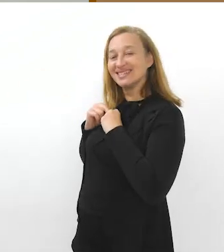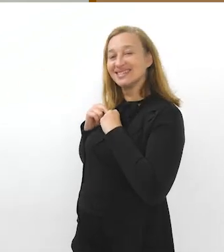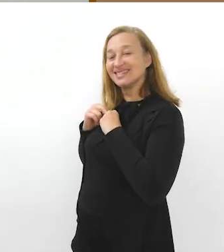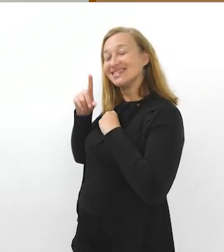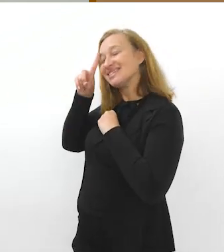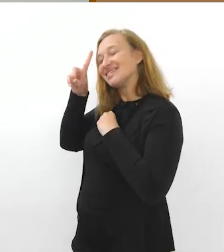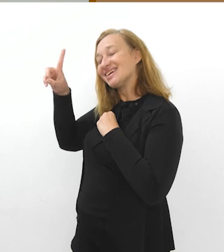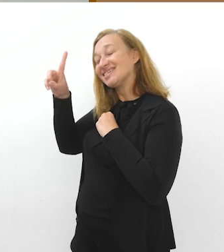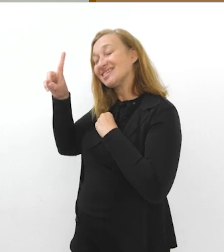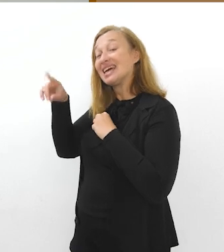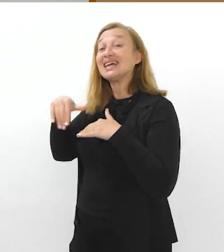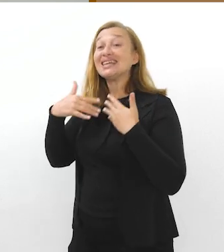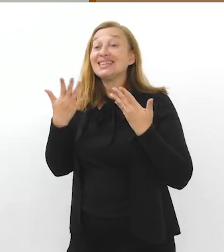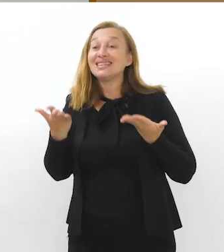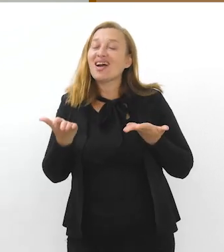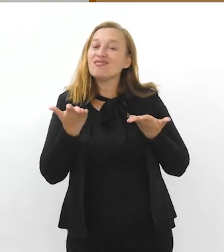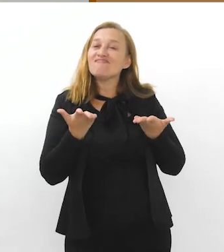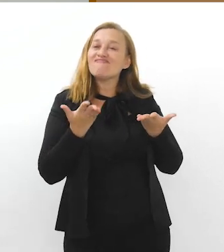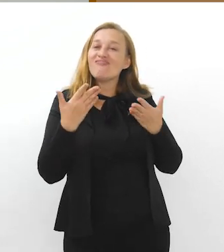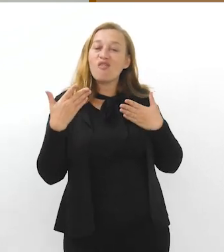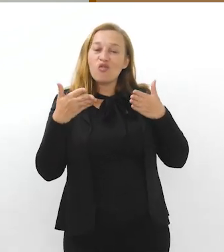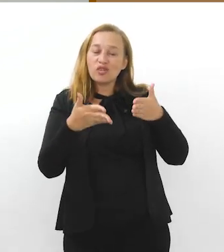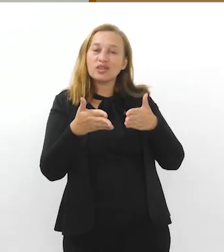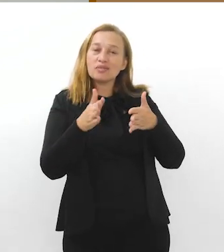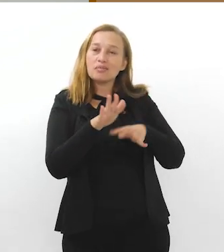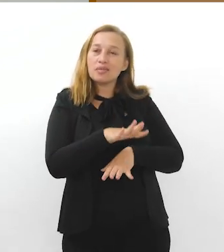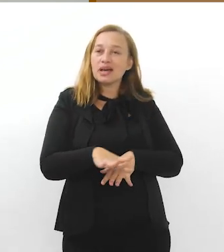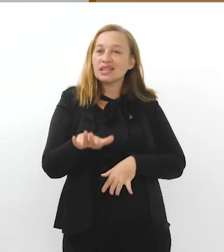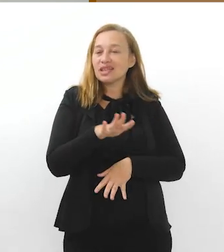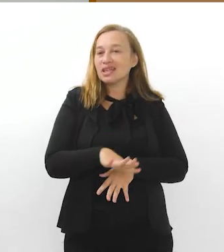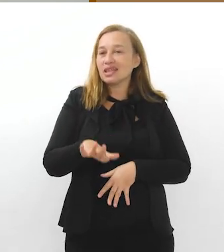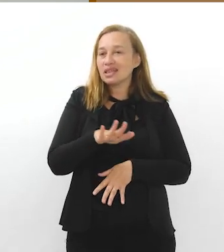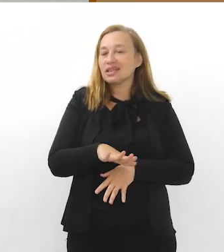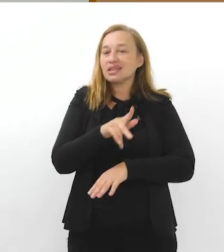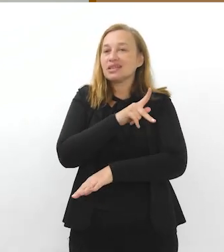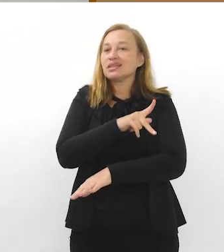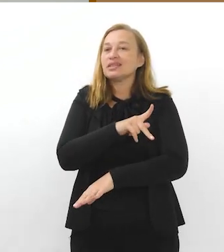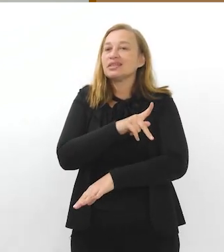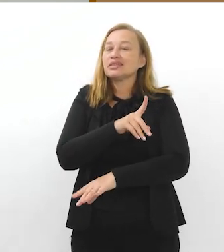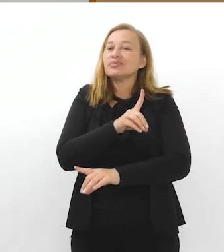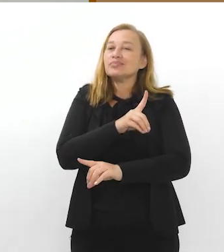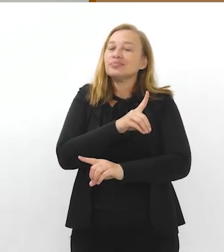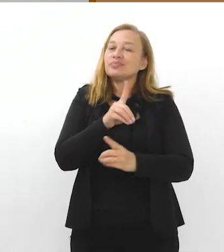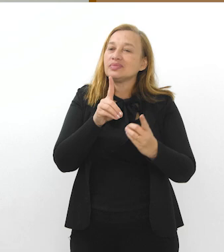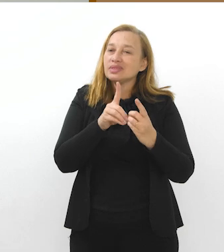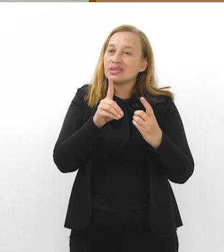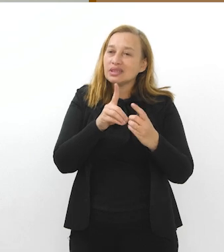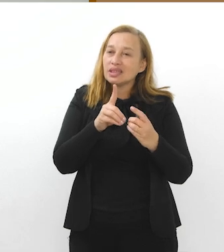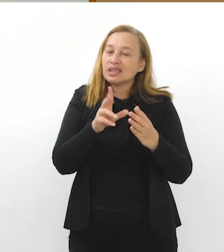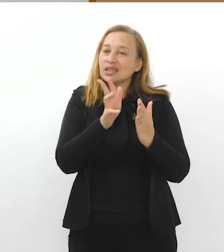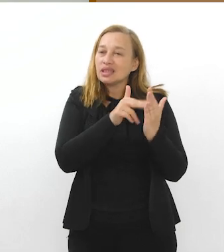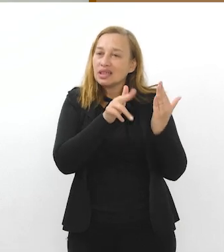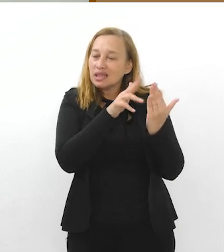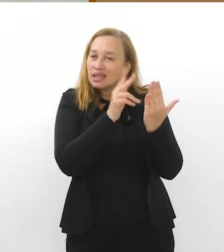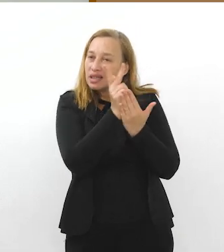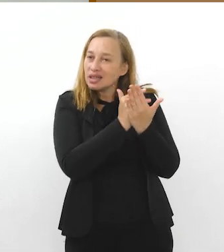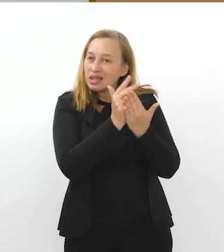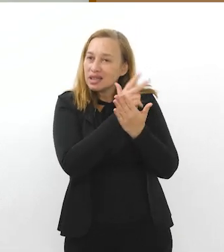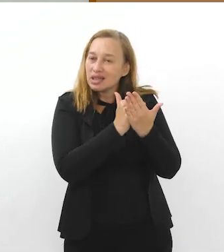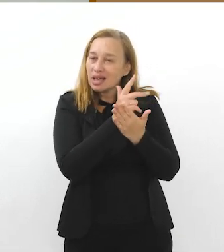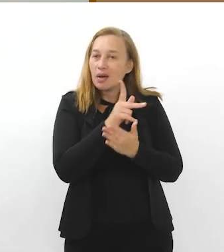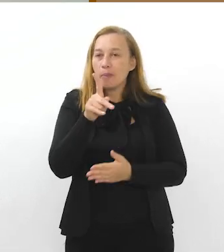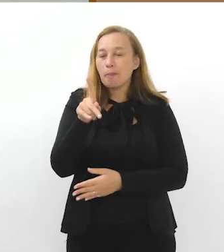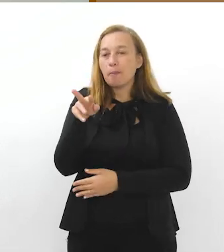um presente de Deus. Então, ele é específico para a criança, ele é didático, ele é ilustrado. E como foi